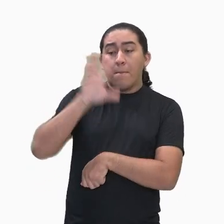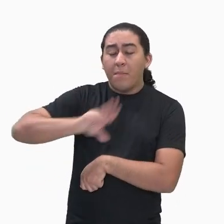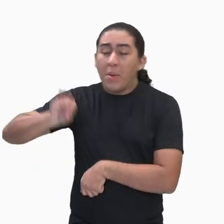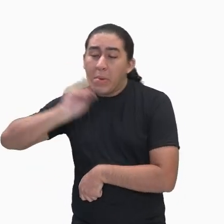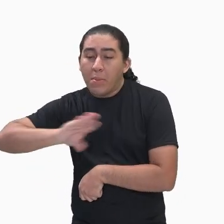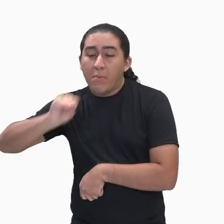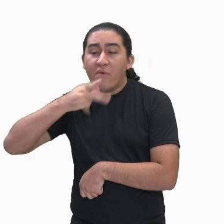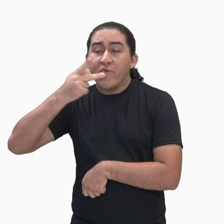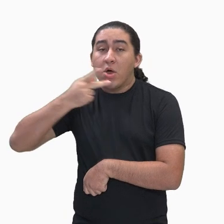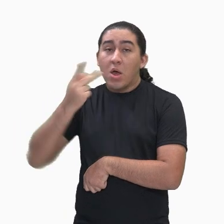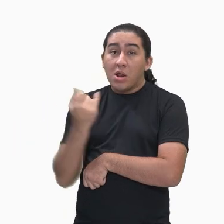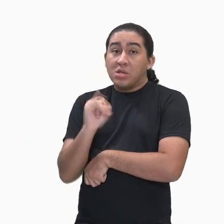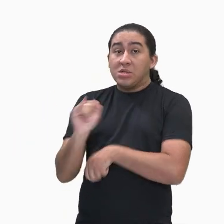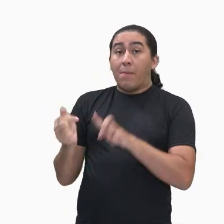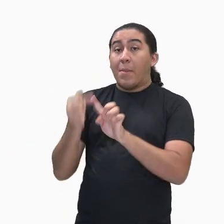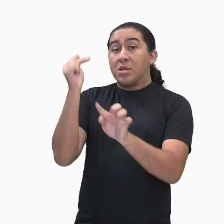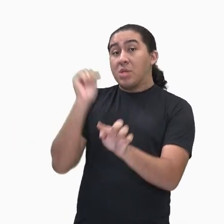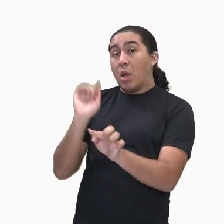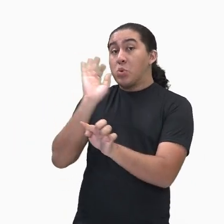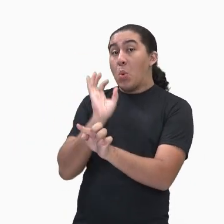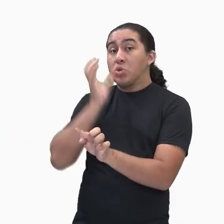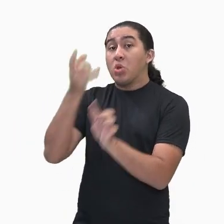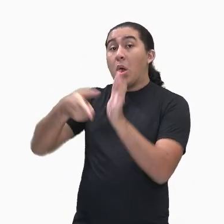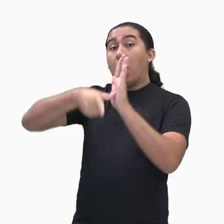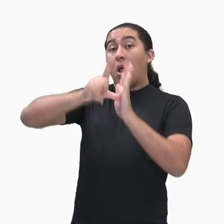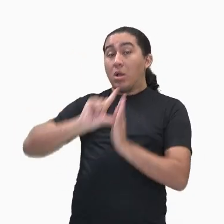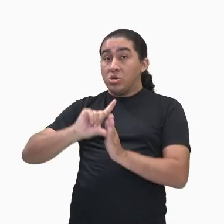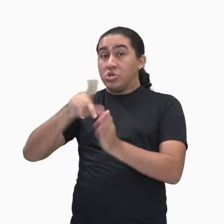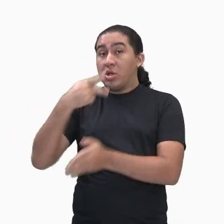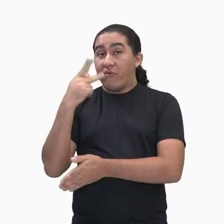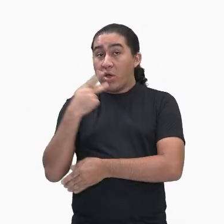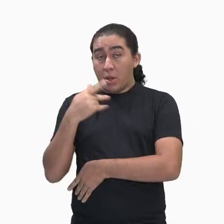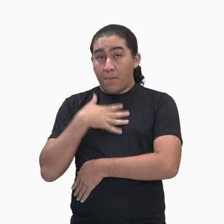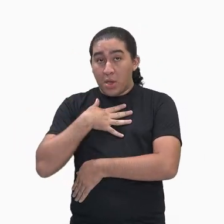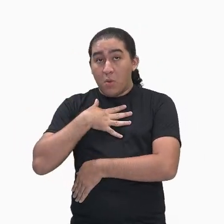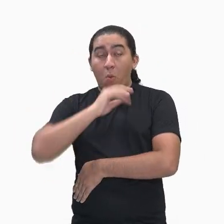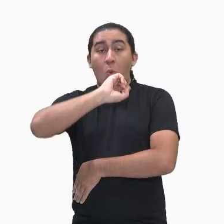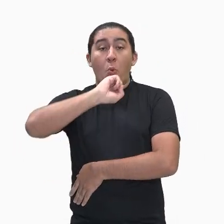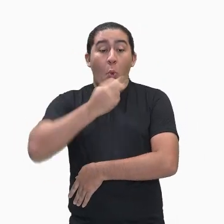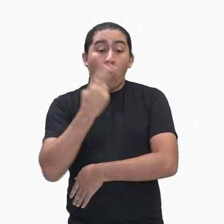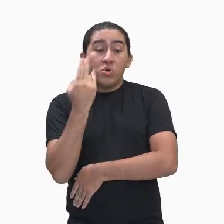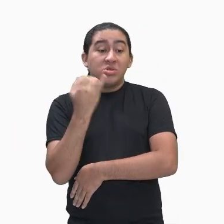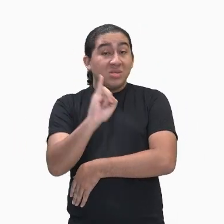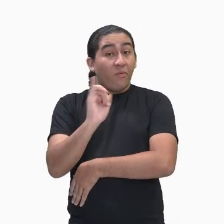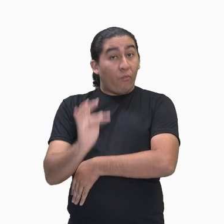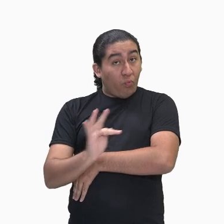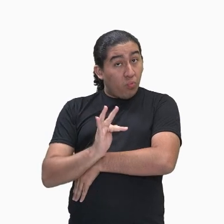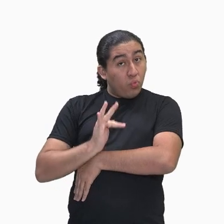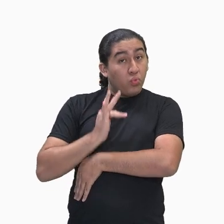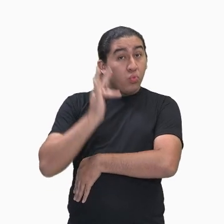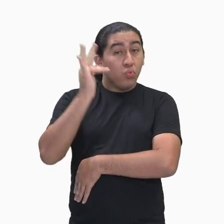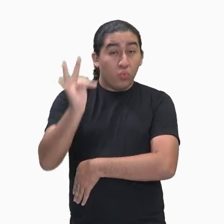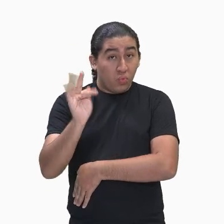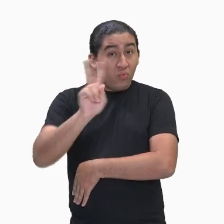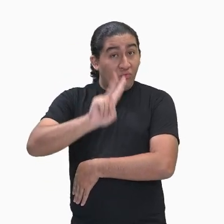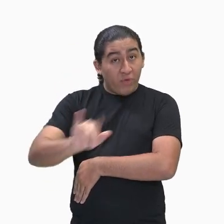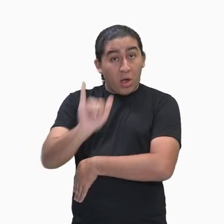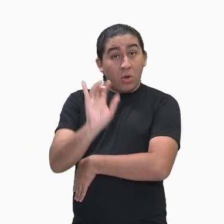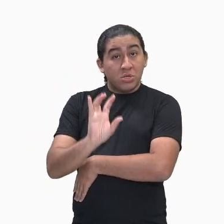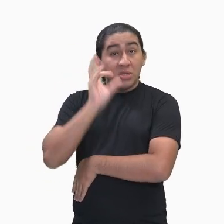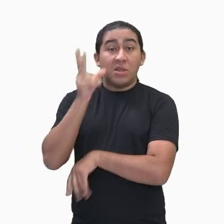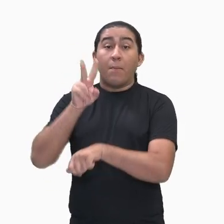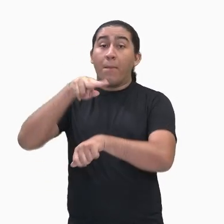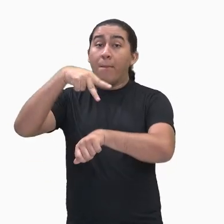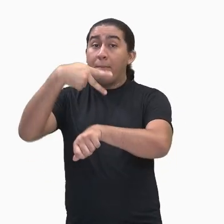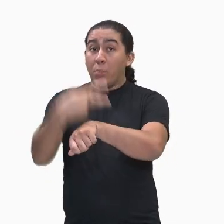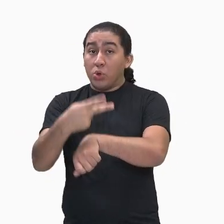fala, se já aconteceu antes da minha fala, ou se irá acontecer depois, né,